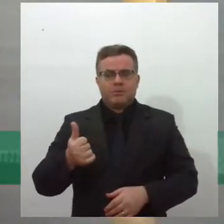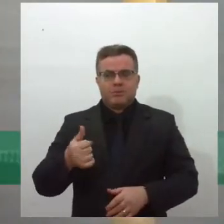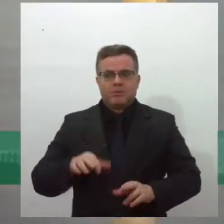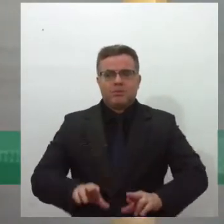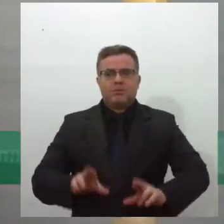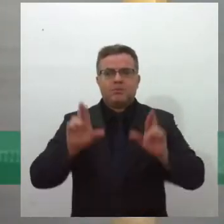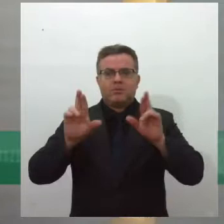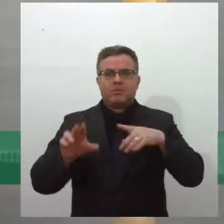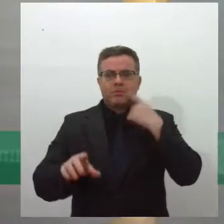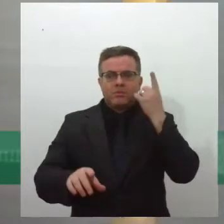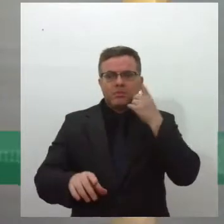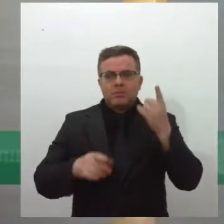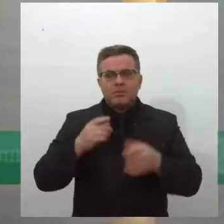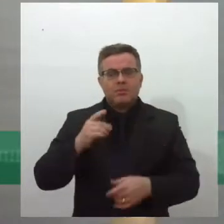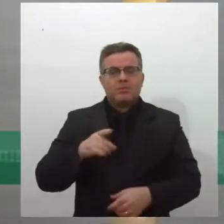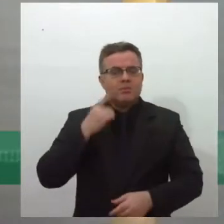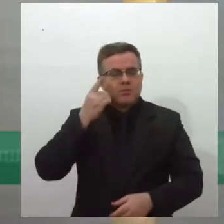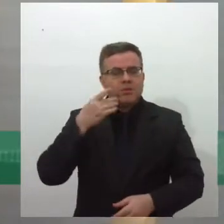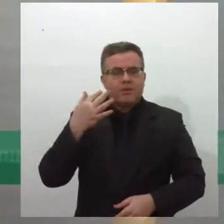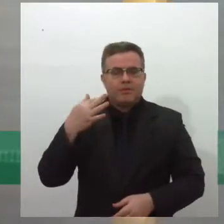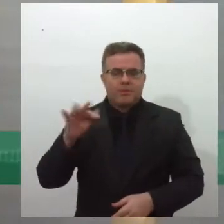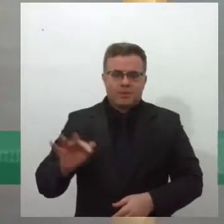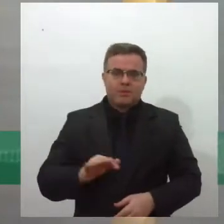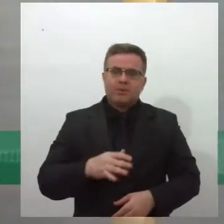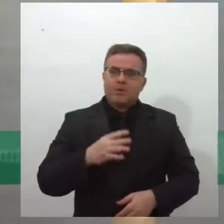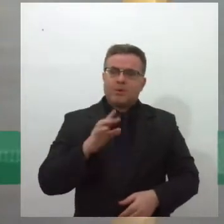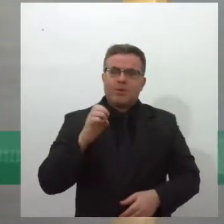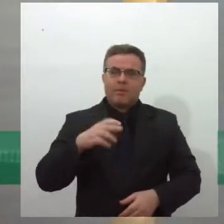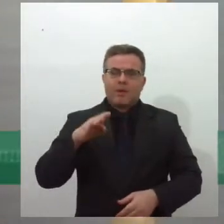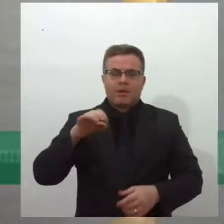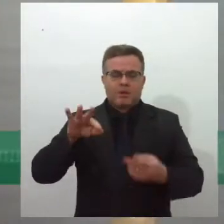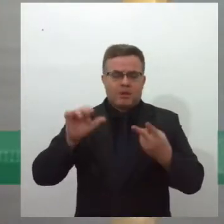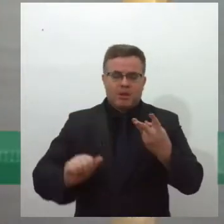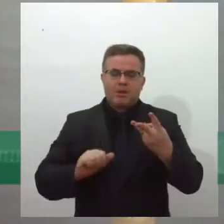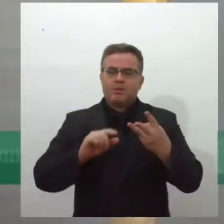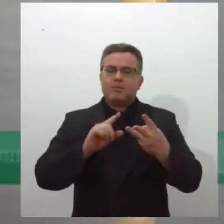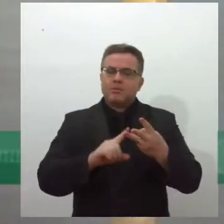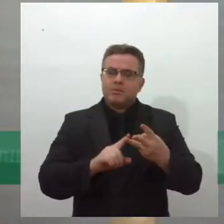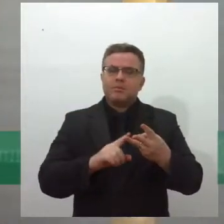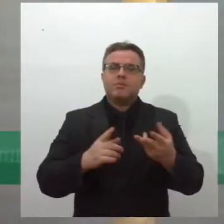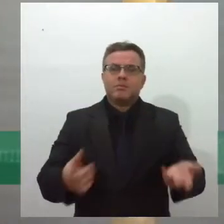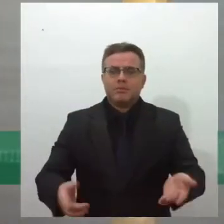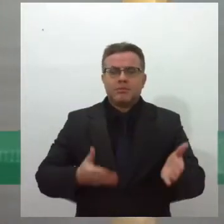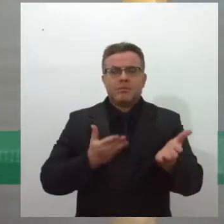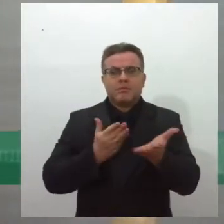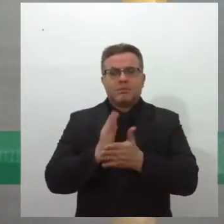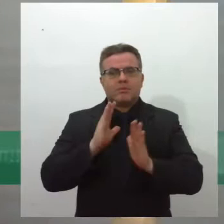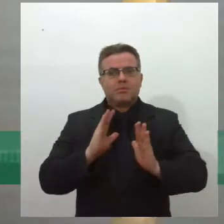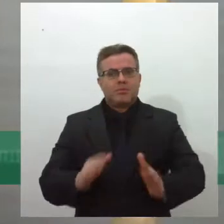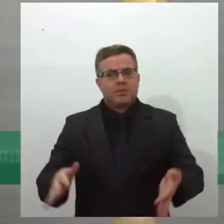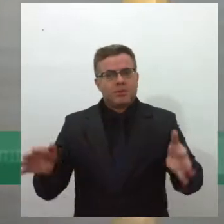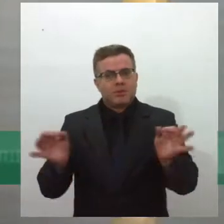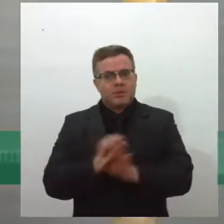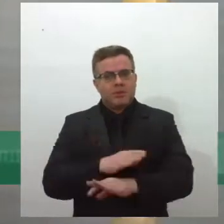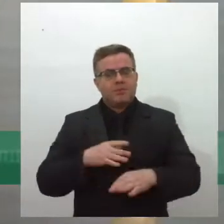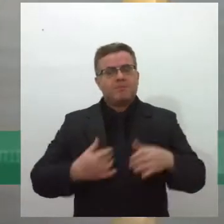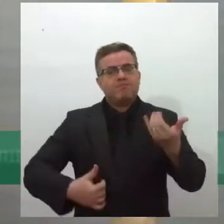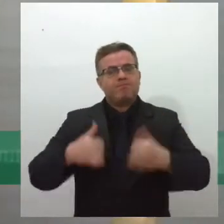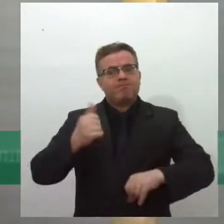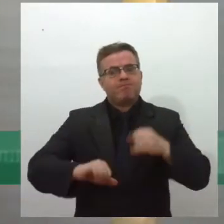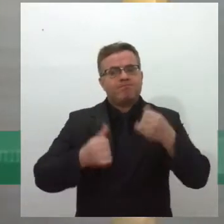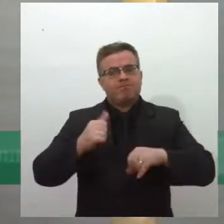deputados federais Volney Queiroz e Dagoberto Nogueira. O projeto, aprovado na Câmara e atualmente em análise no